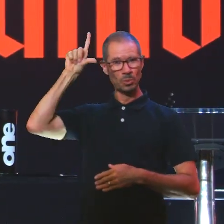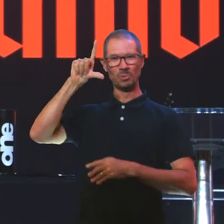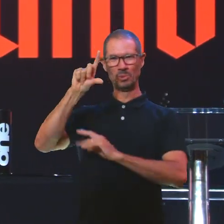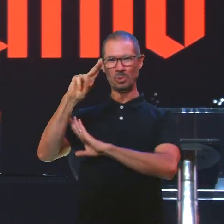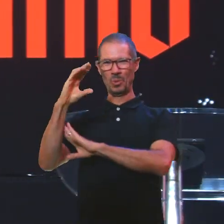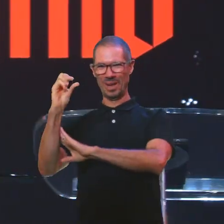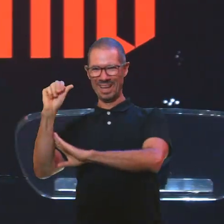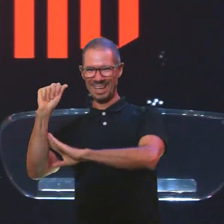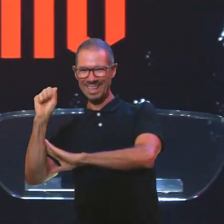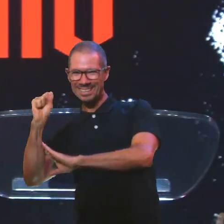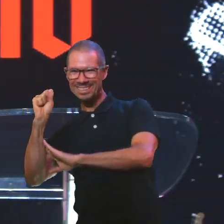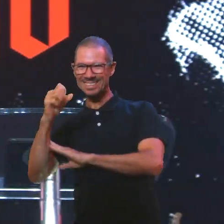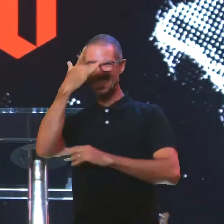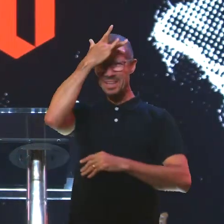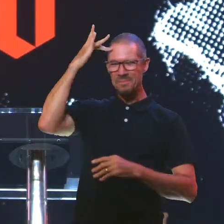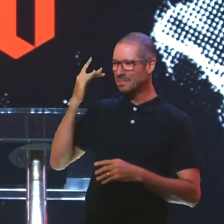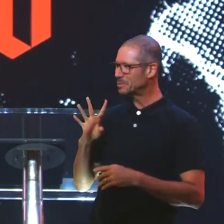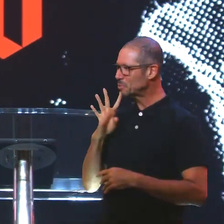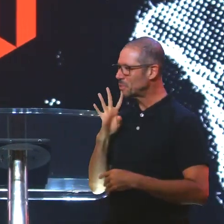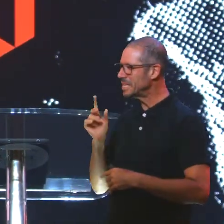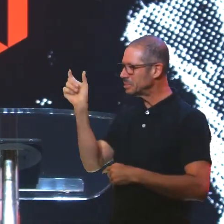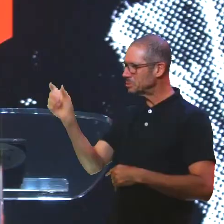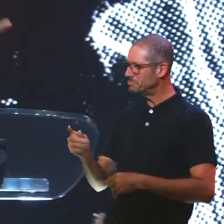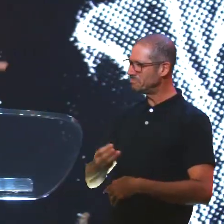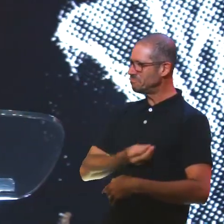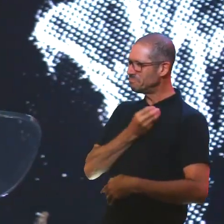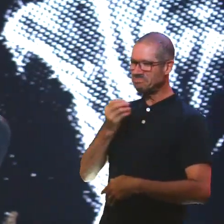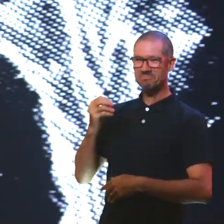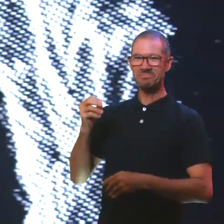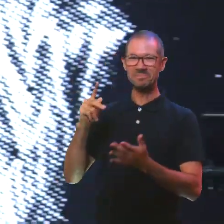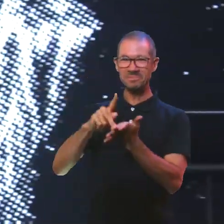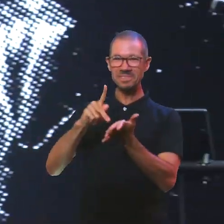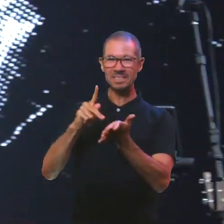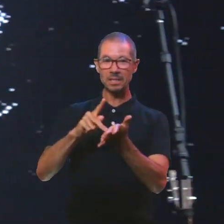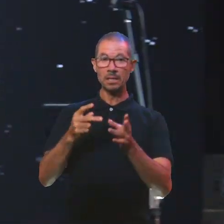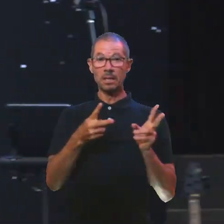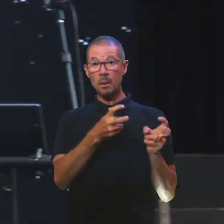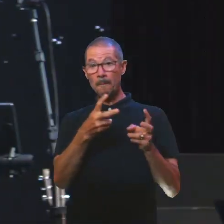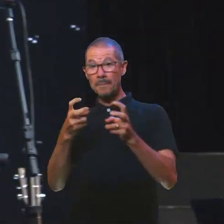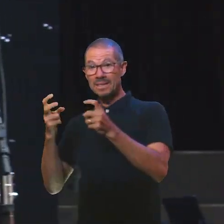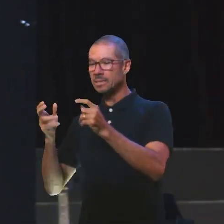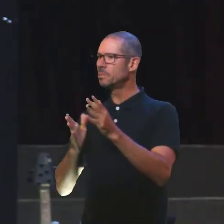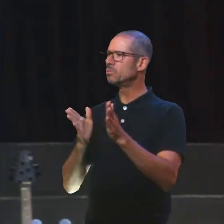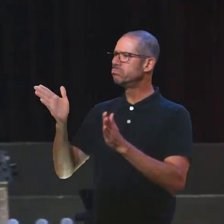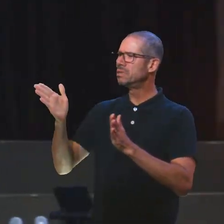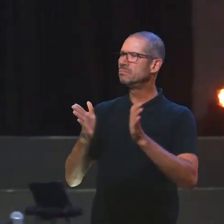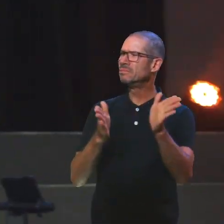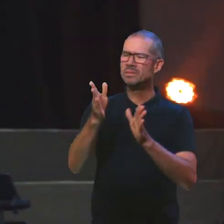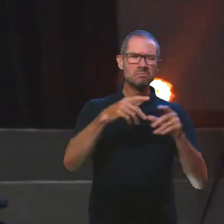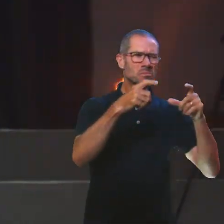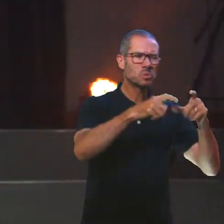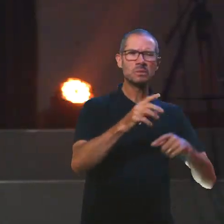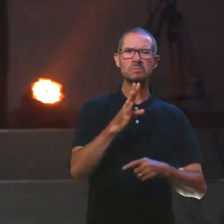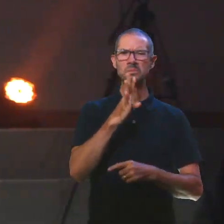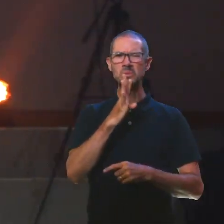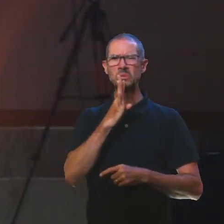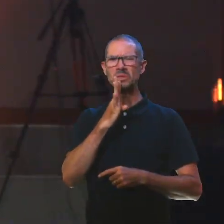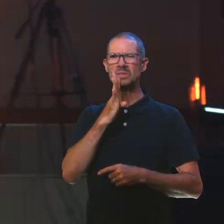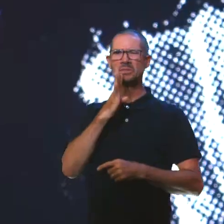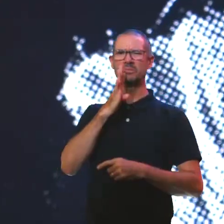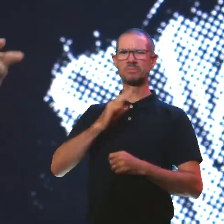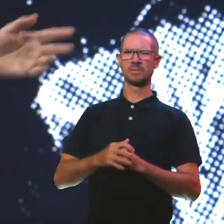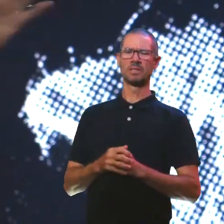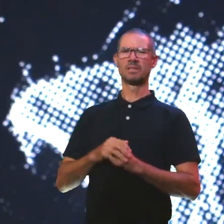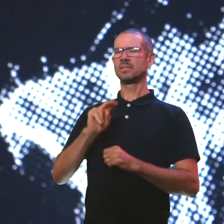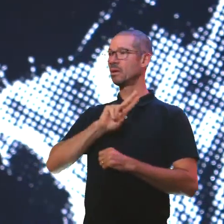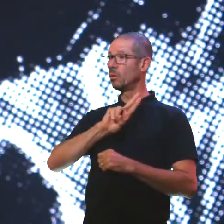tal. Como é que as pessoas te conhecem de verdade? Você percebeu que às vezes, quando você passa por um determinado lugar, você é conhecido, podem usar até o